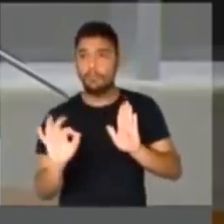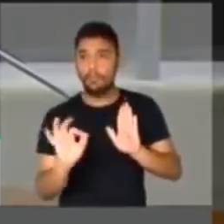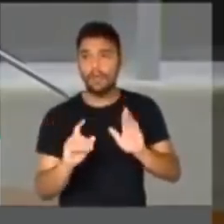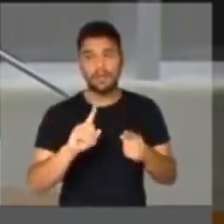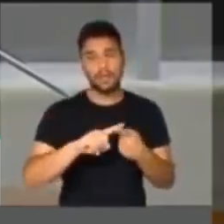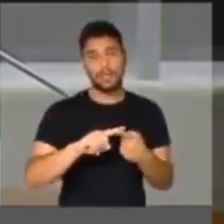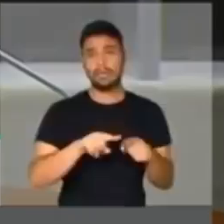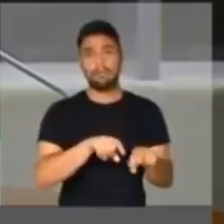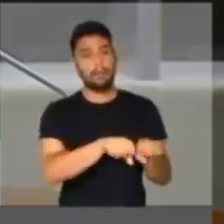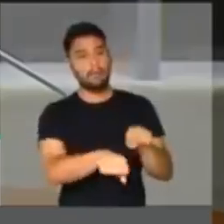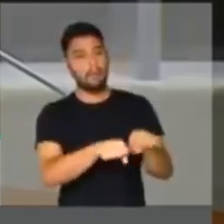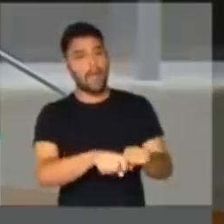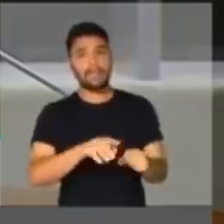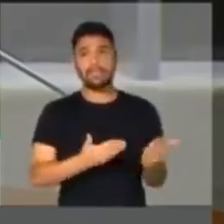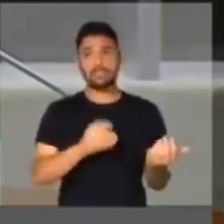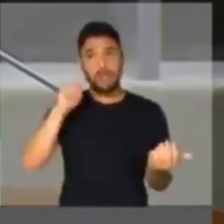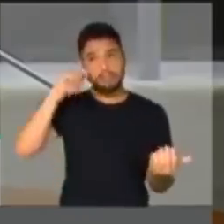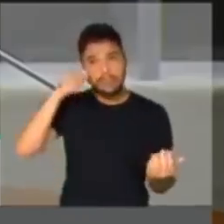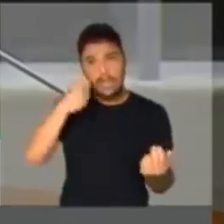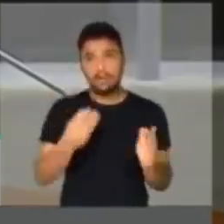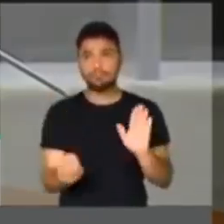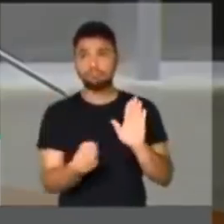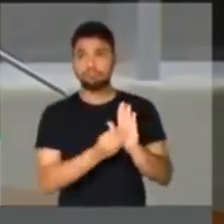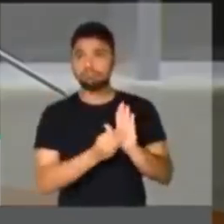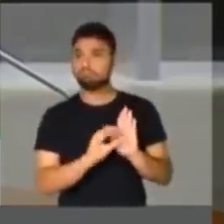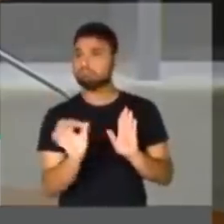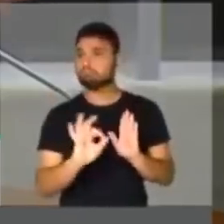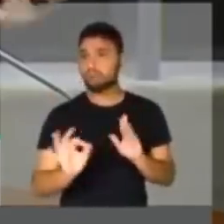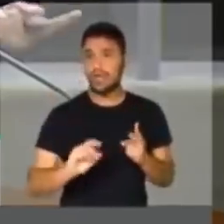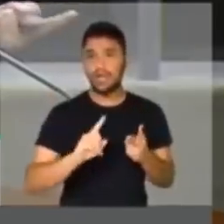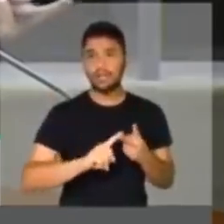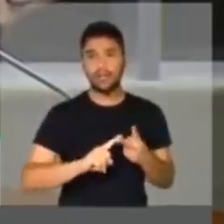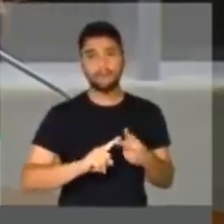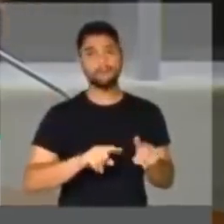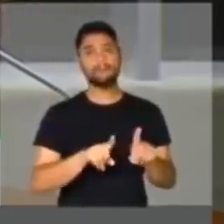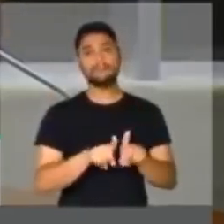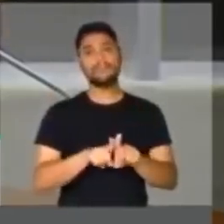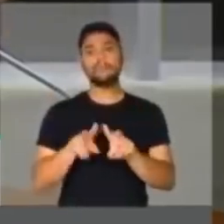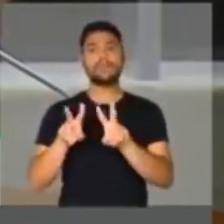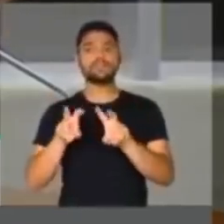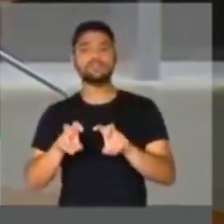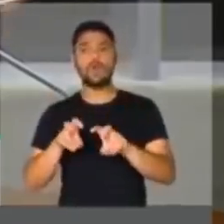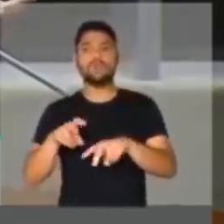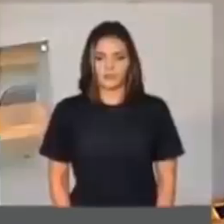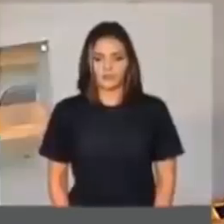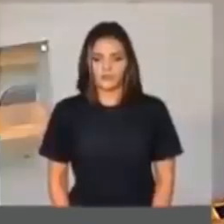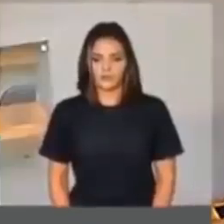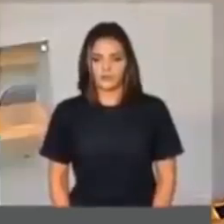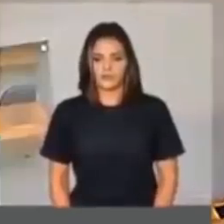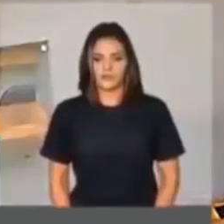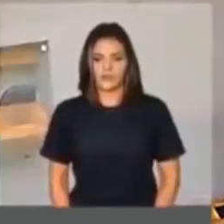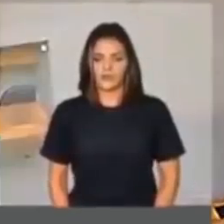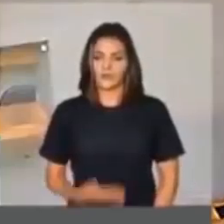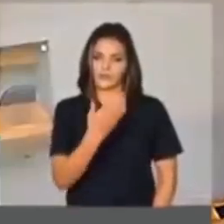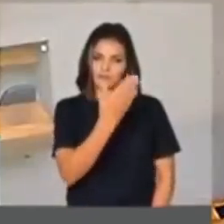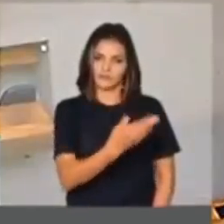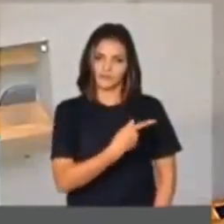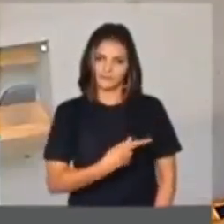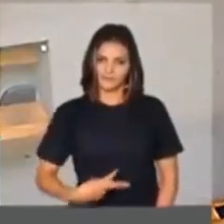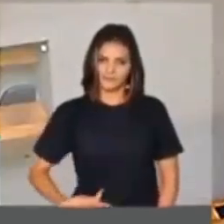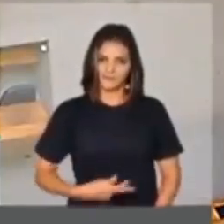sobre o extermínio de jovens negros, não fala sobre a situação do sistema carcerário. Senhor presidente,